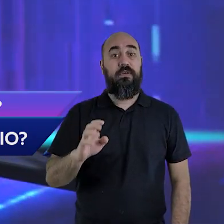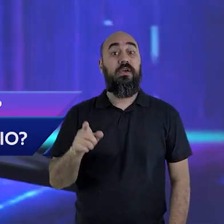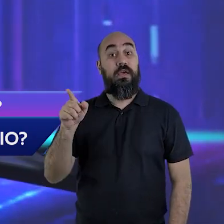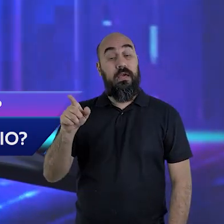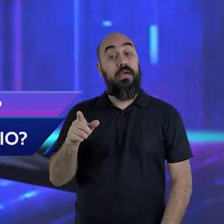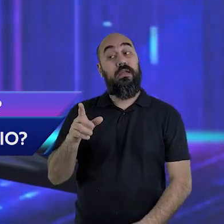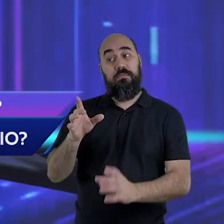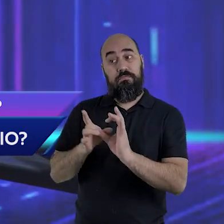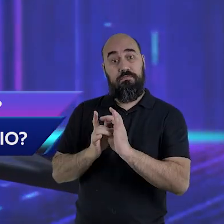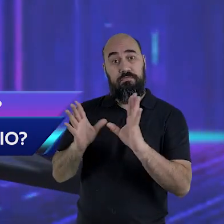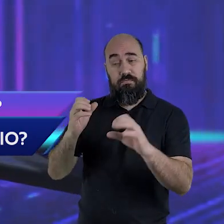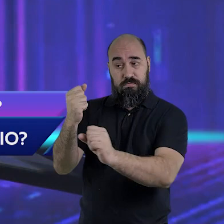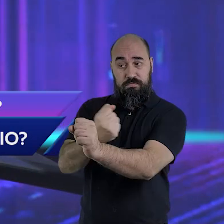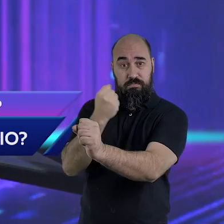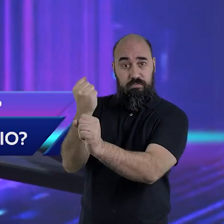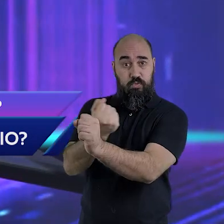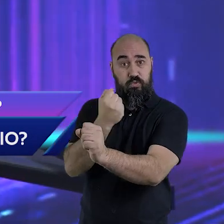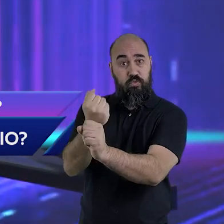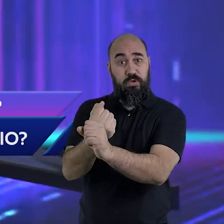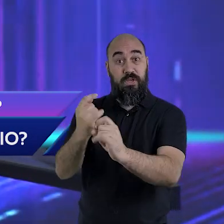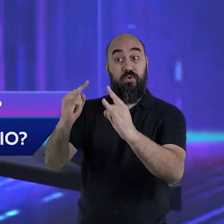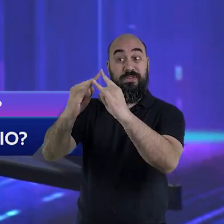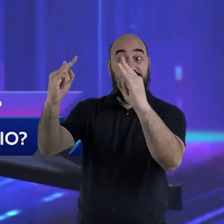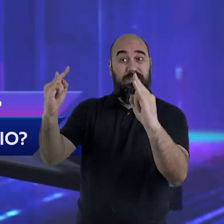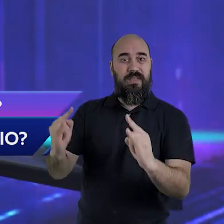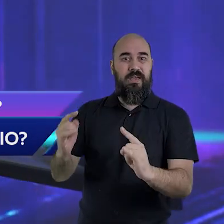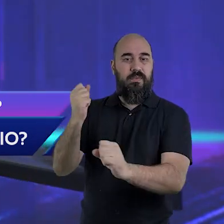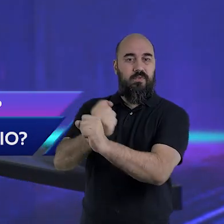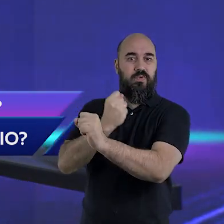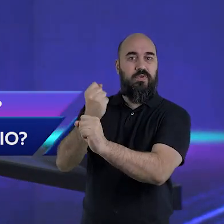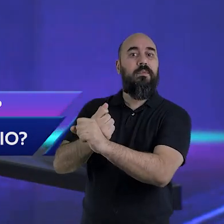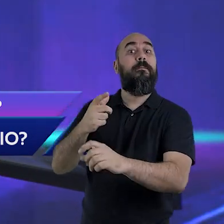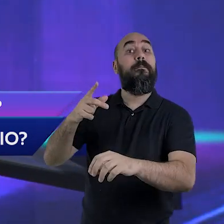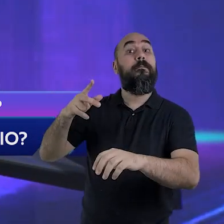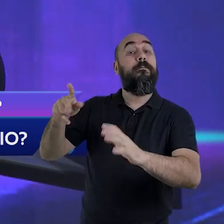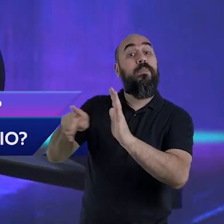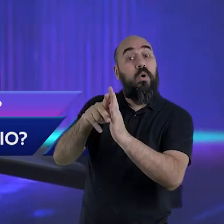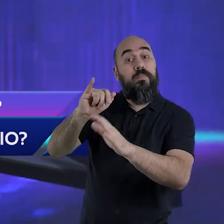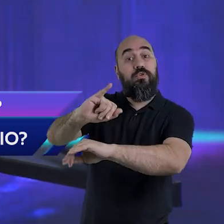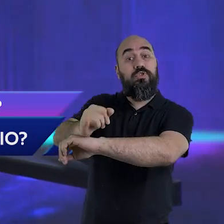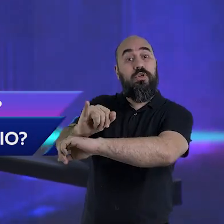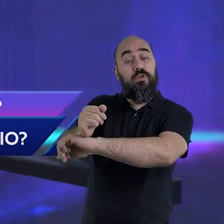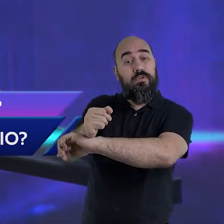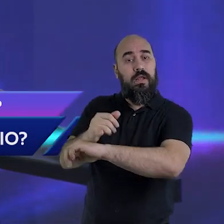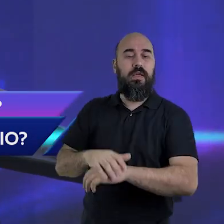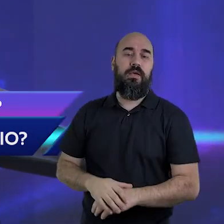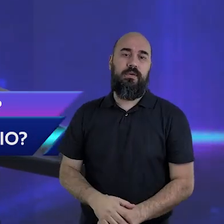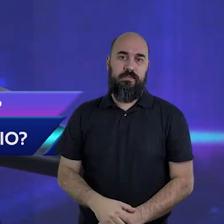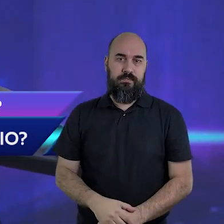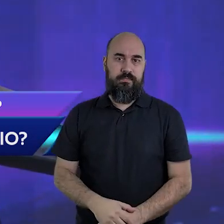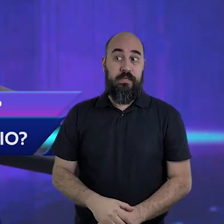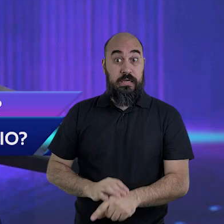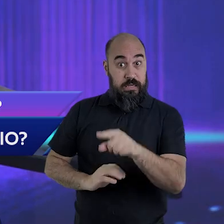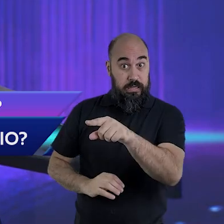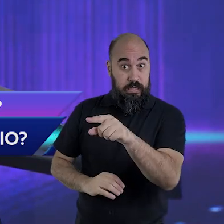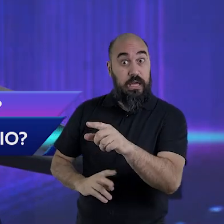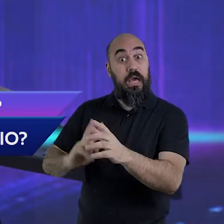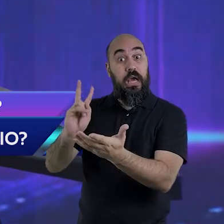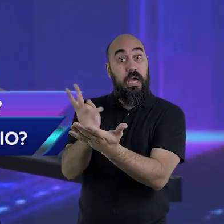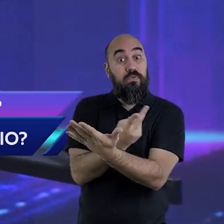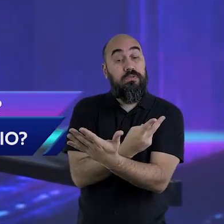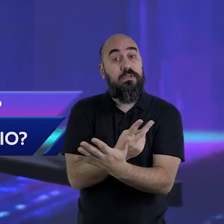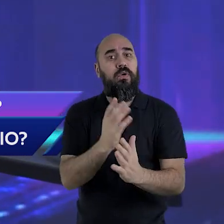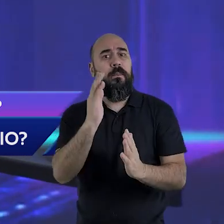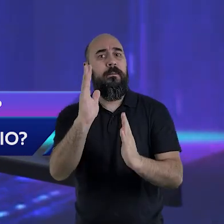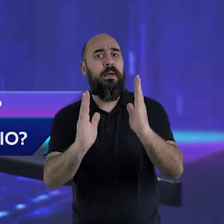Jerusalém e do templo. Segundo o livro de Esdras, no capítulo 7, versículos 7 a 12, aconteceu